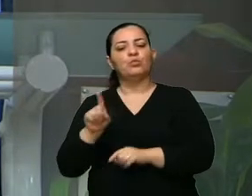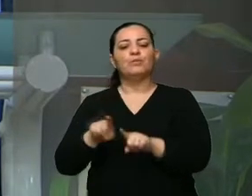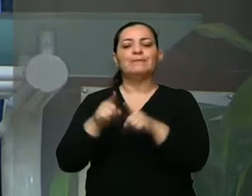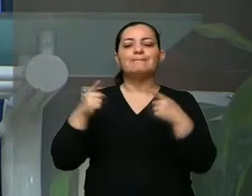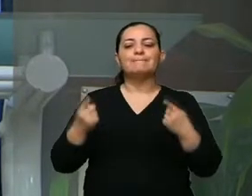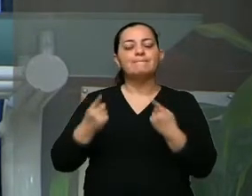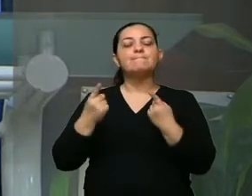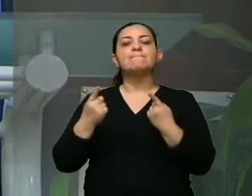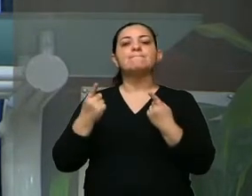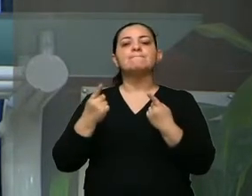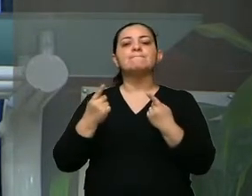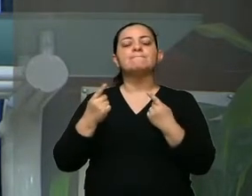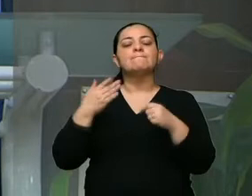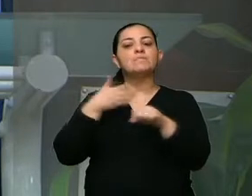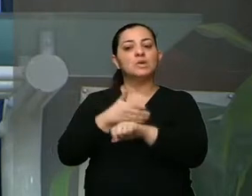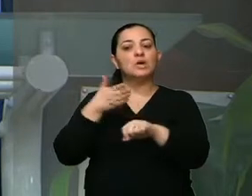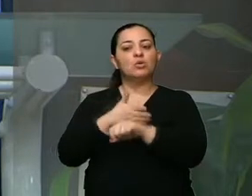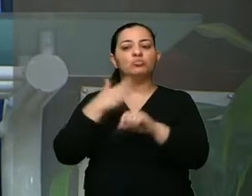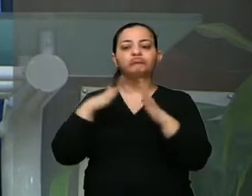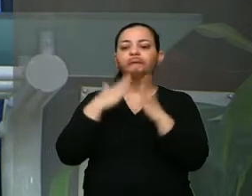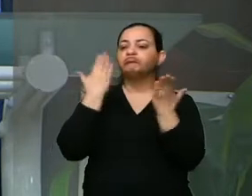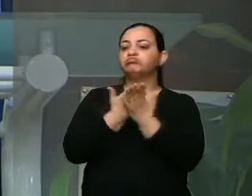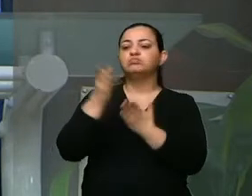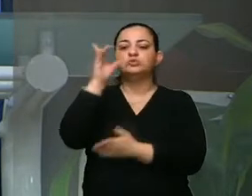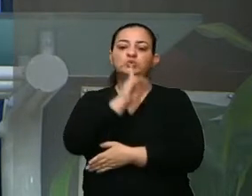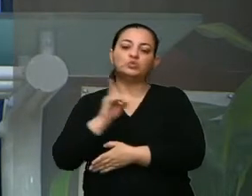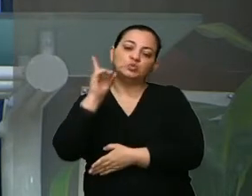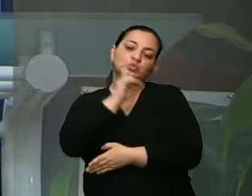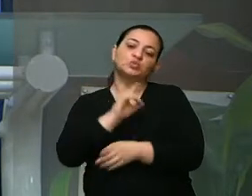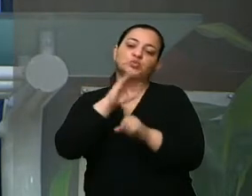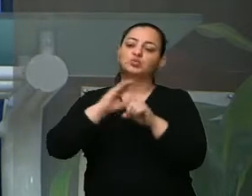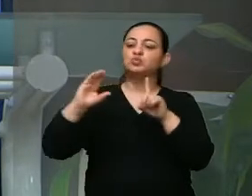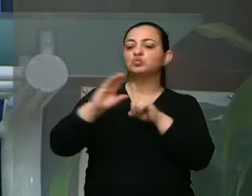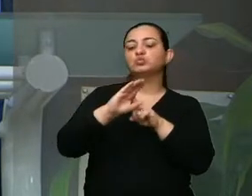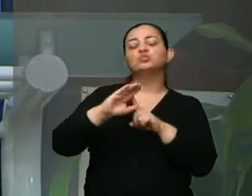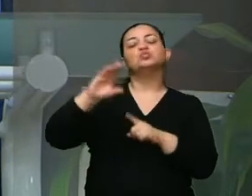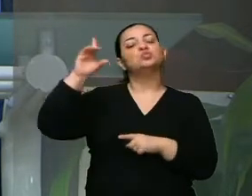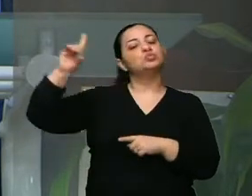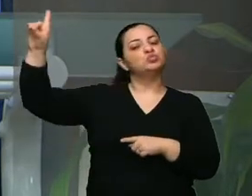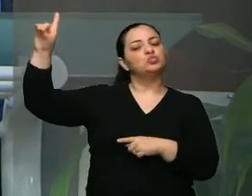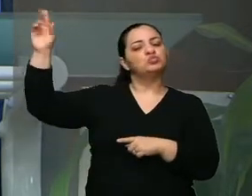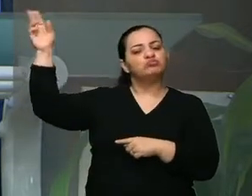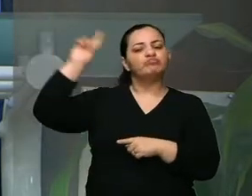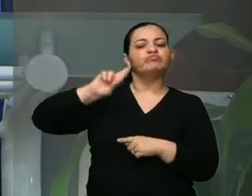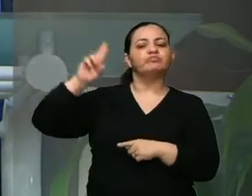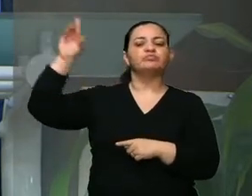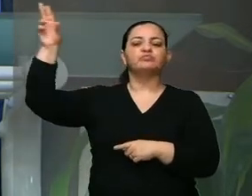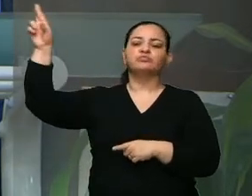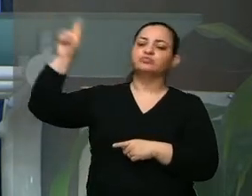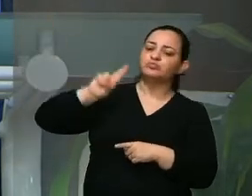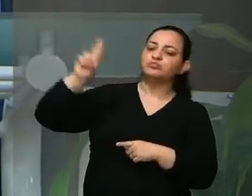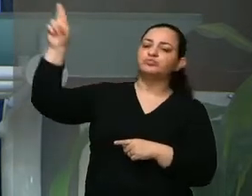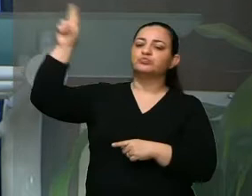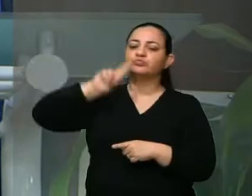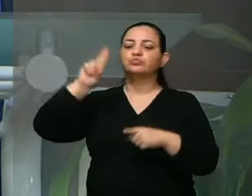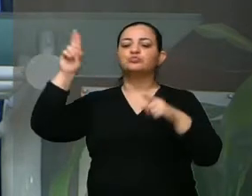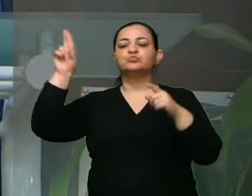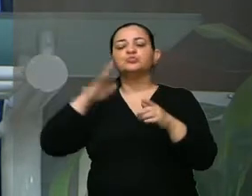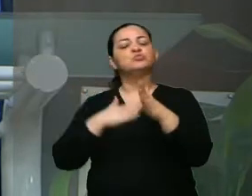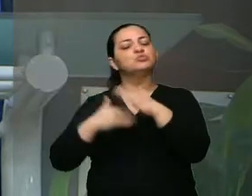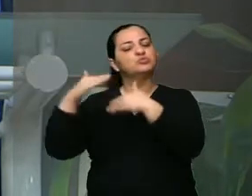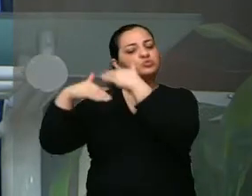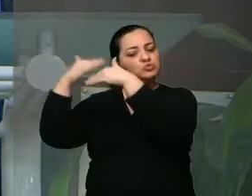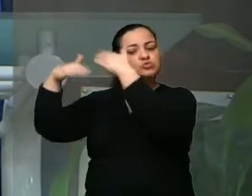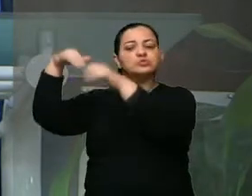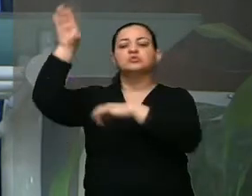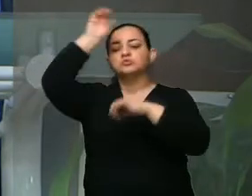vindo às escolas num em um culto do eu respondi uma coisa no outro responde outra e assim nós